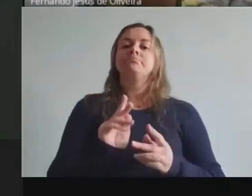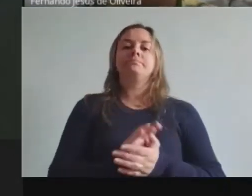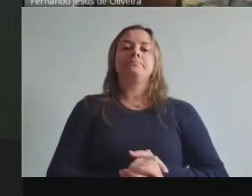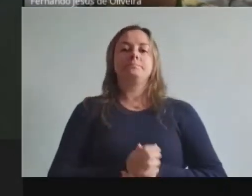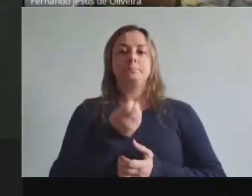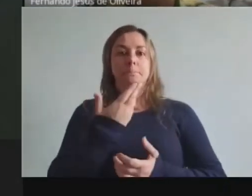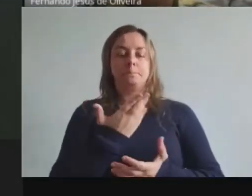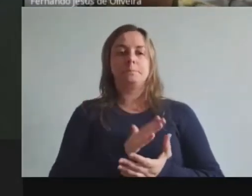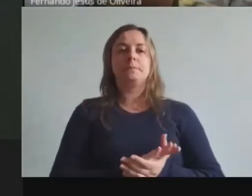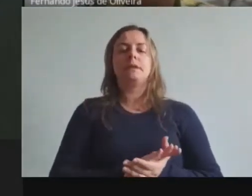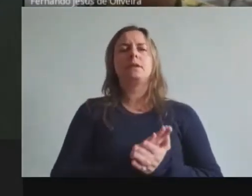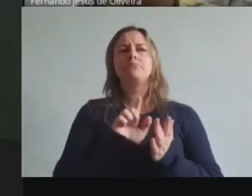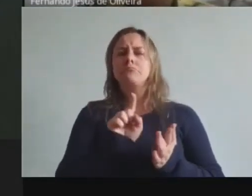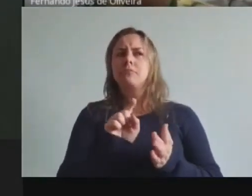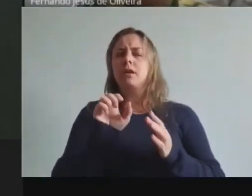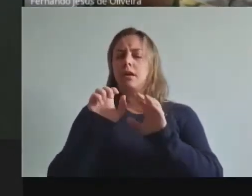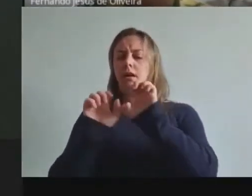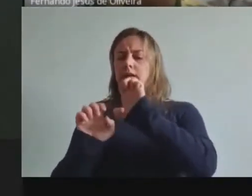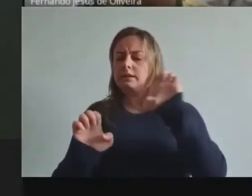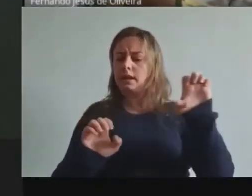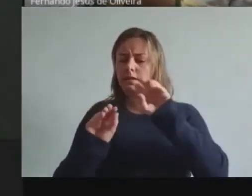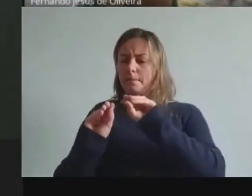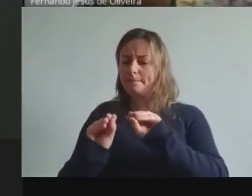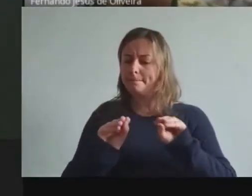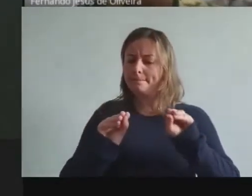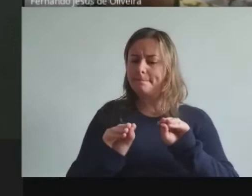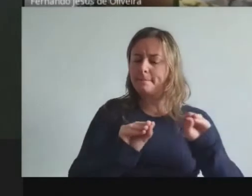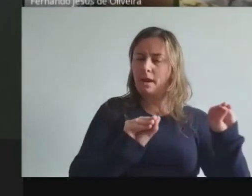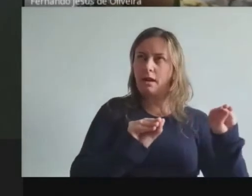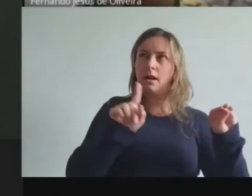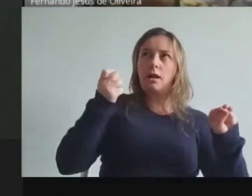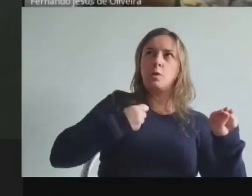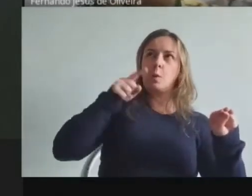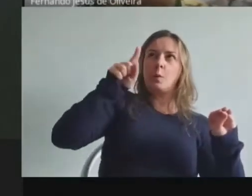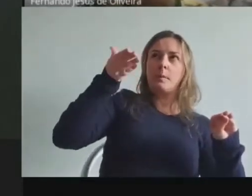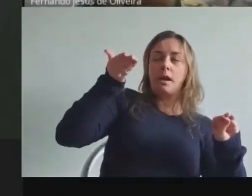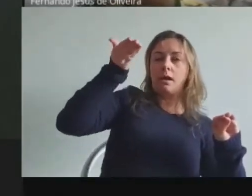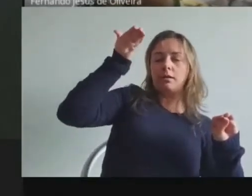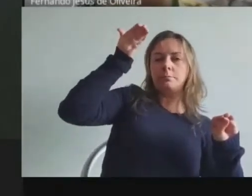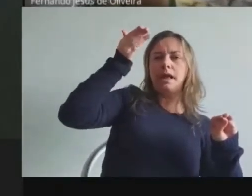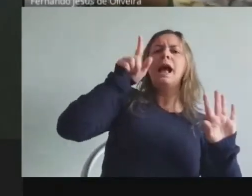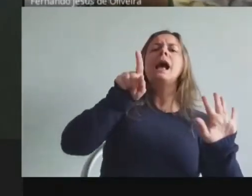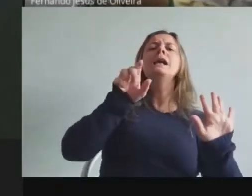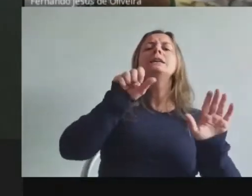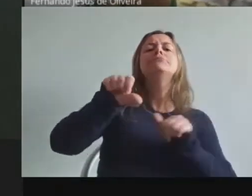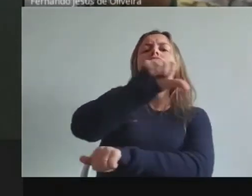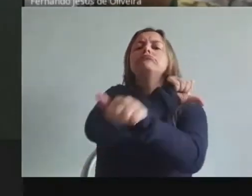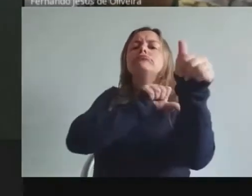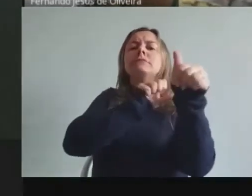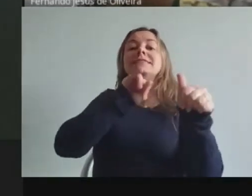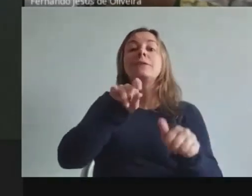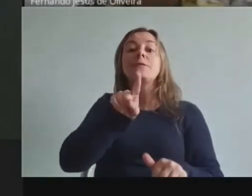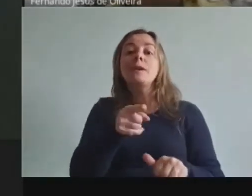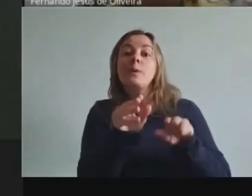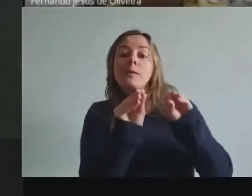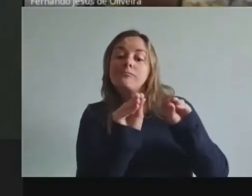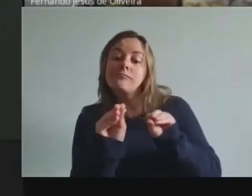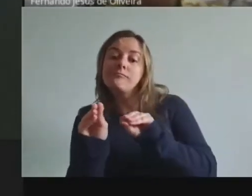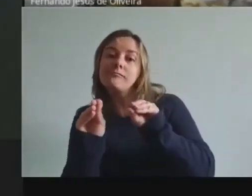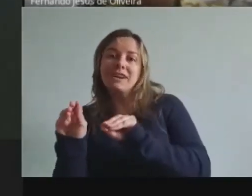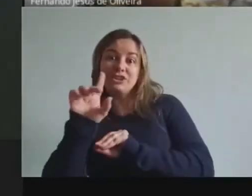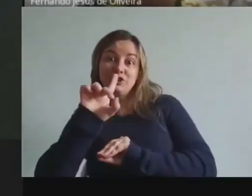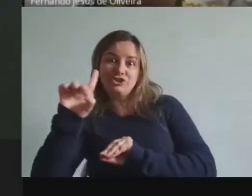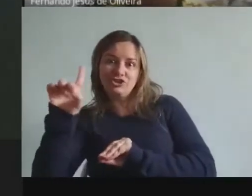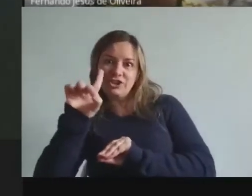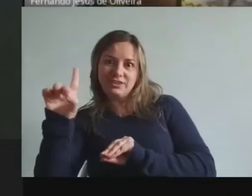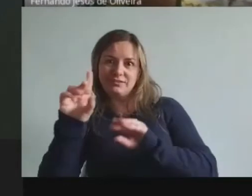Beleza. Agora, se ele aumenta quando vai para a esquerda, imagina o que acontece quando a vírgula vai para a direita, né? Se a vírgula vai para a direita,